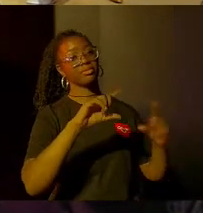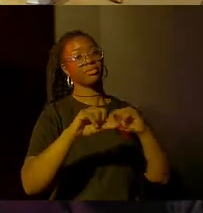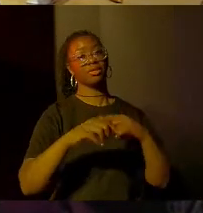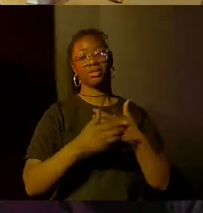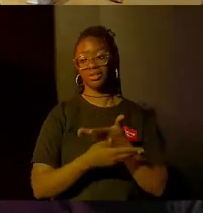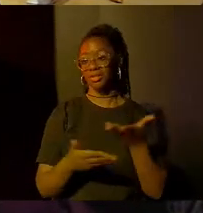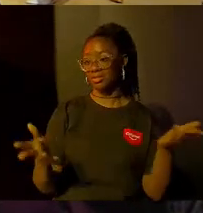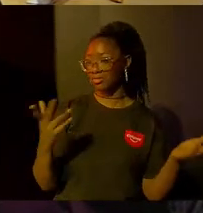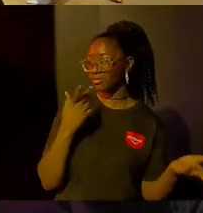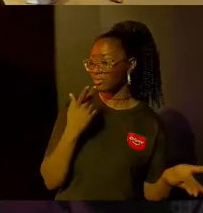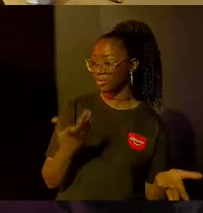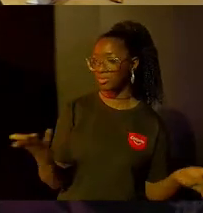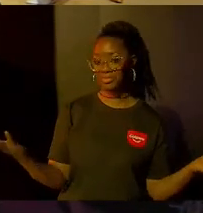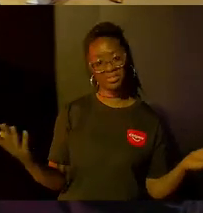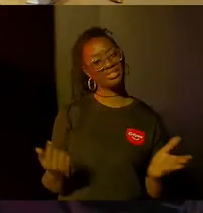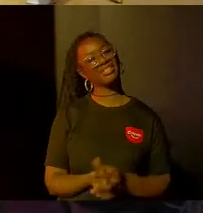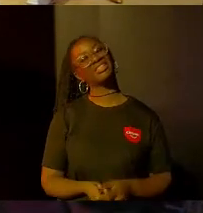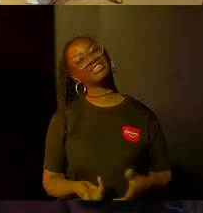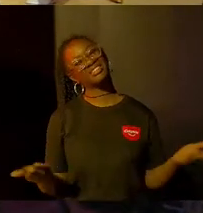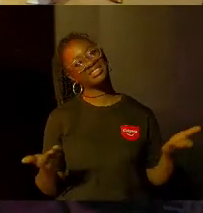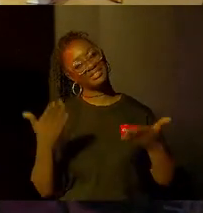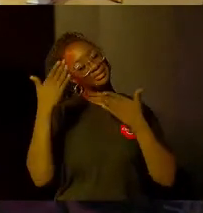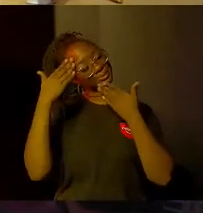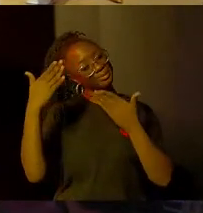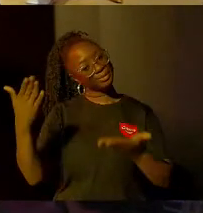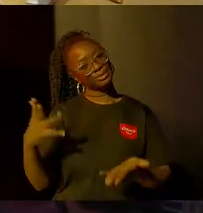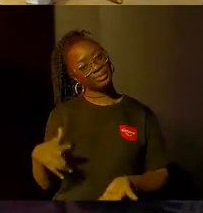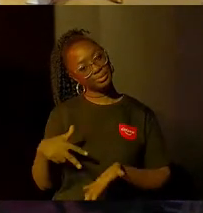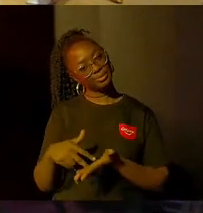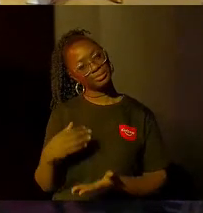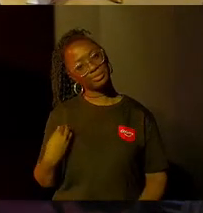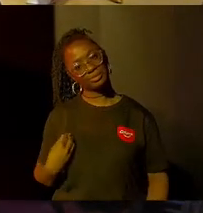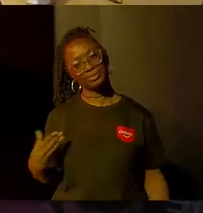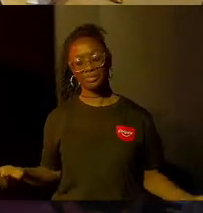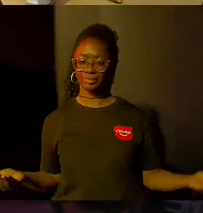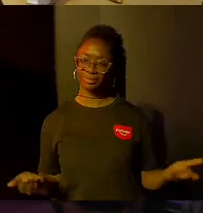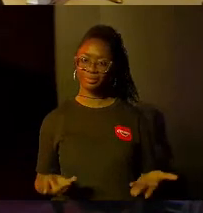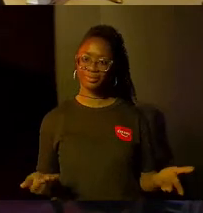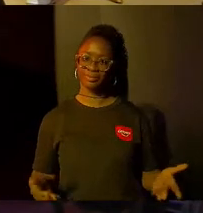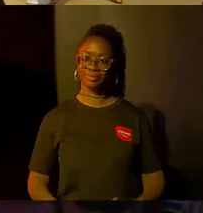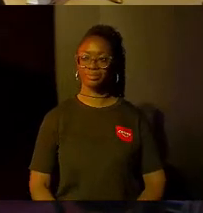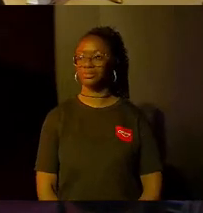tenho a dizer para vocês hoje muito obrigado por estarem aqui